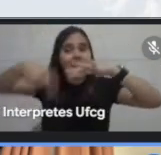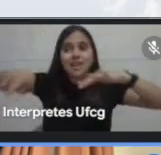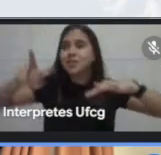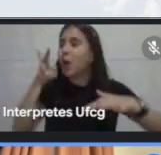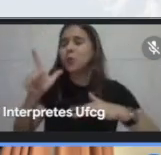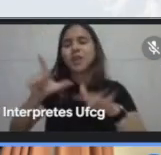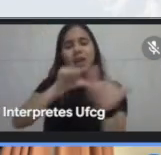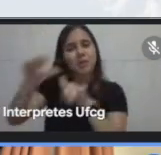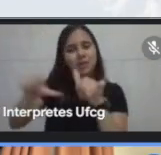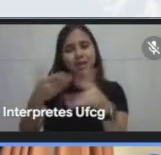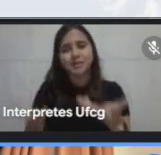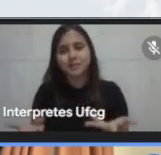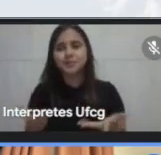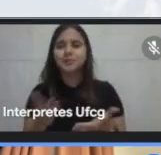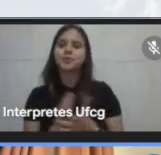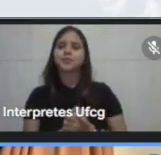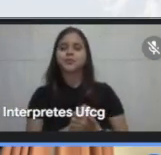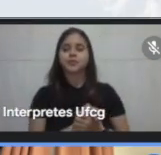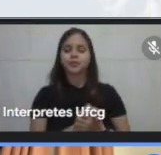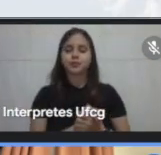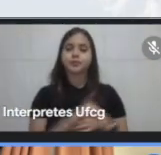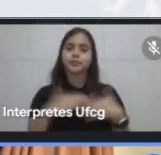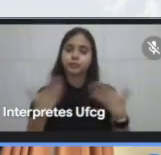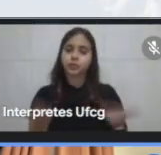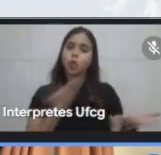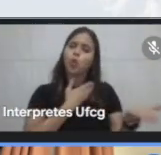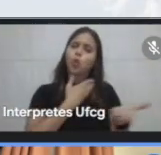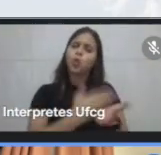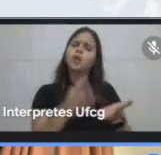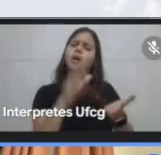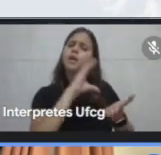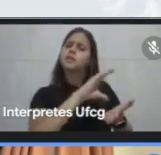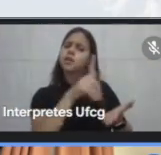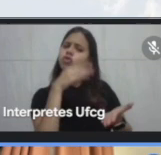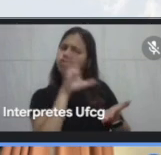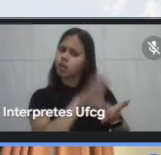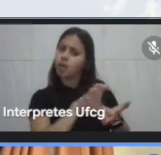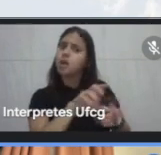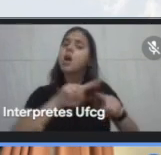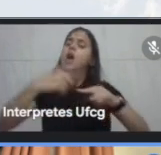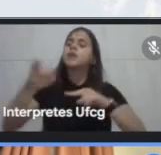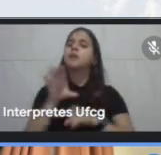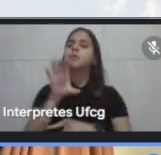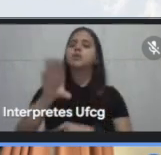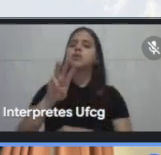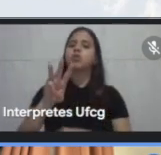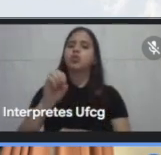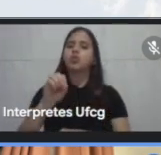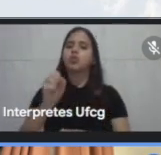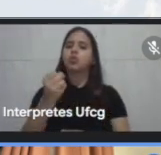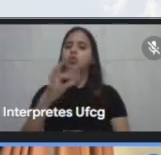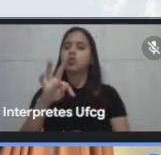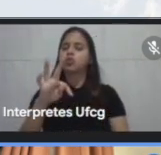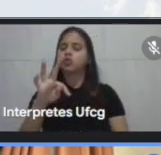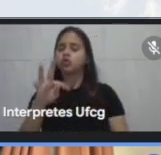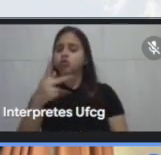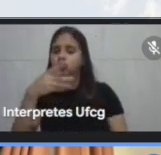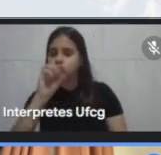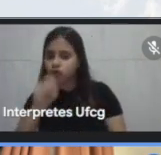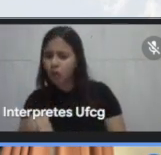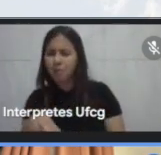cidade. Então, eu vou iniciar falando de Campina Grande, depois eu vou falar um pouco de Washington. Então, não estranhe assim,